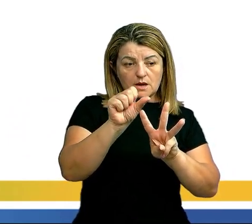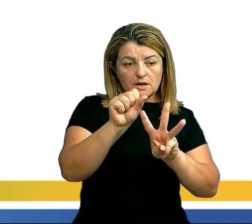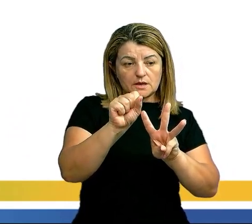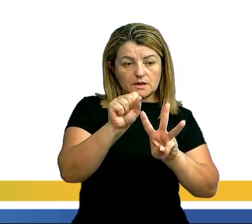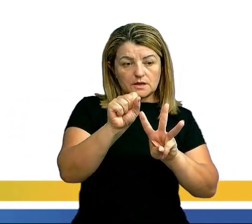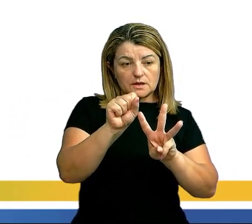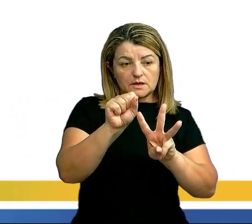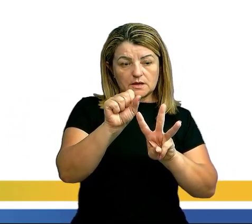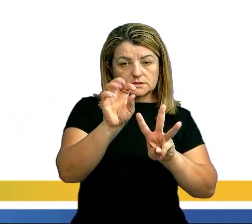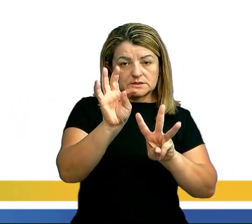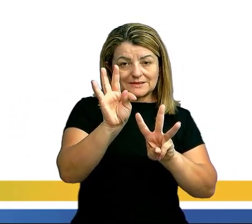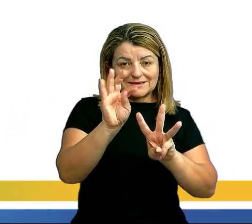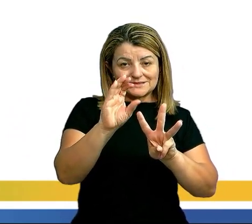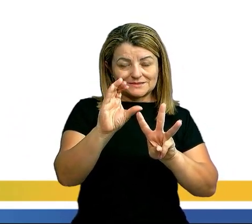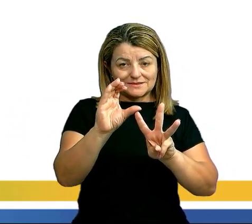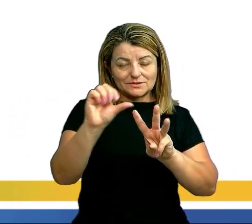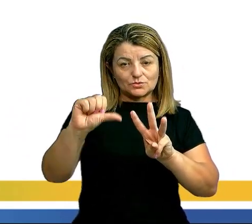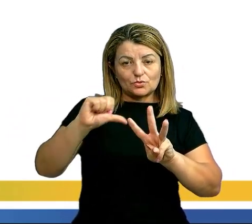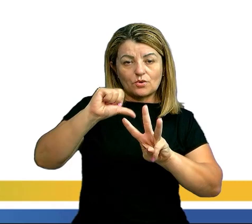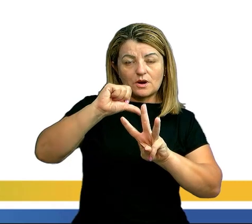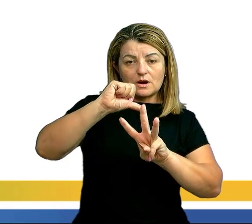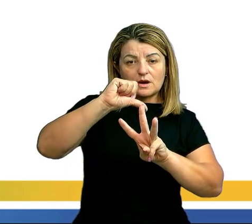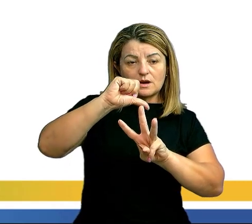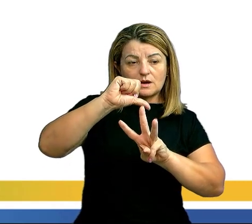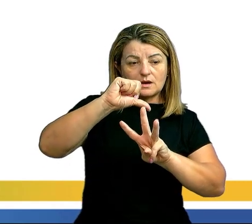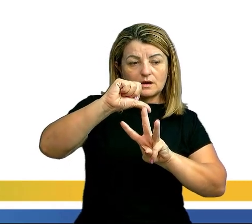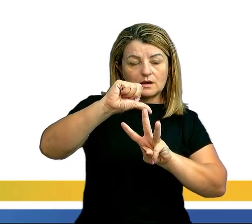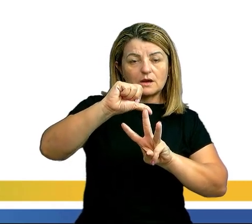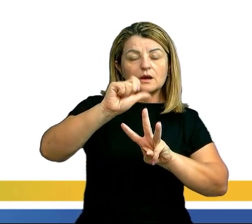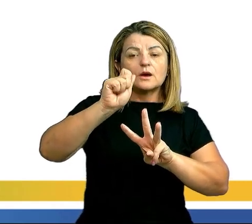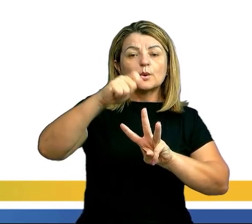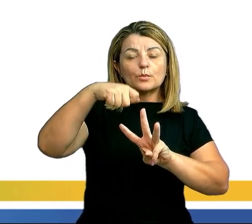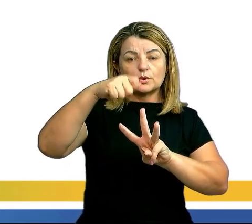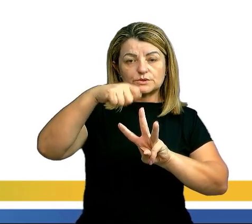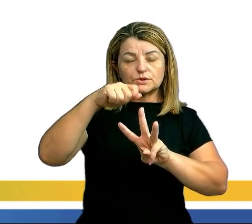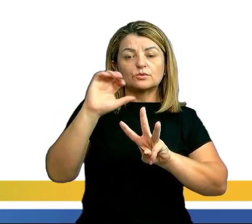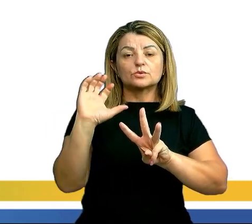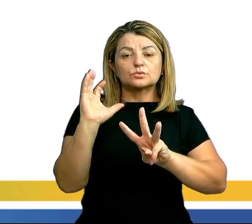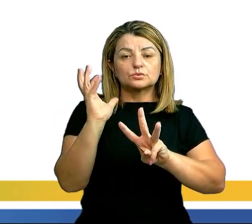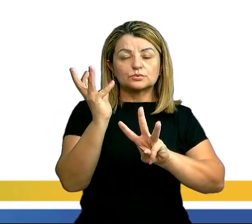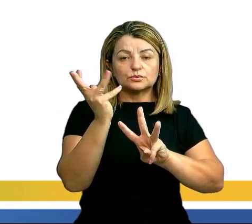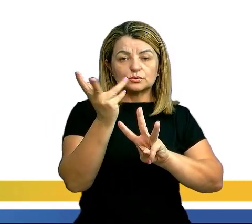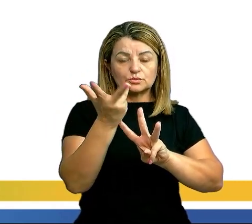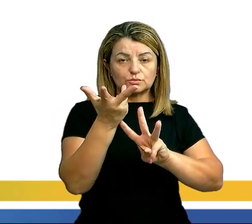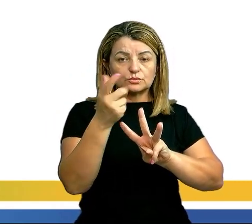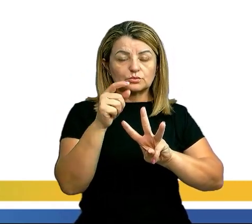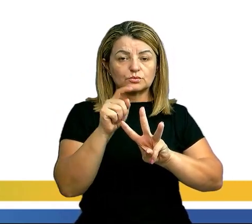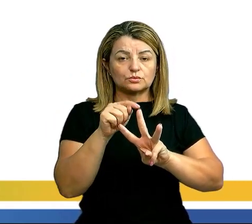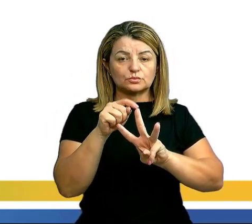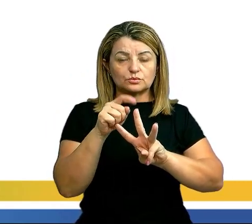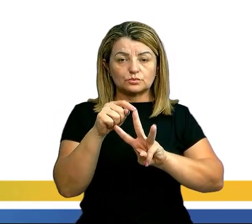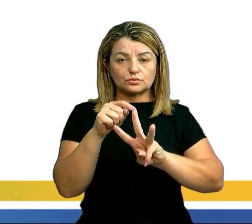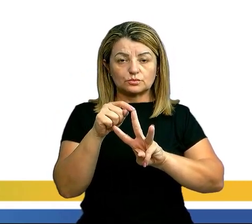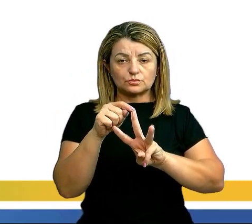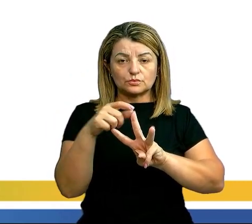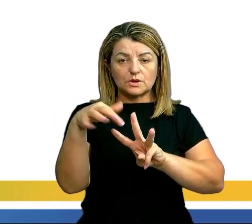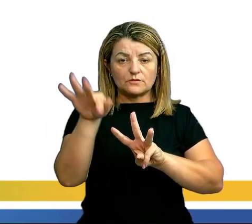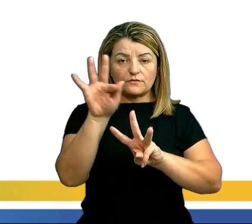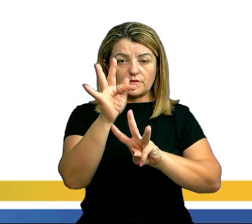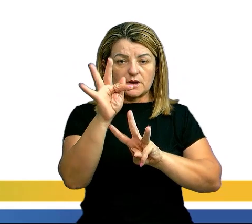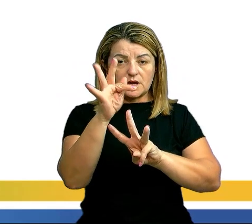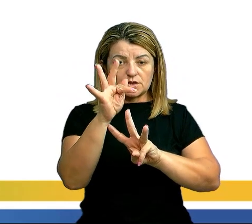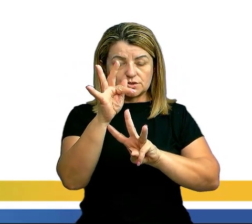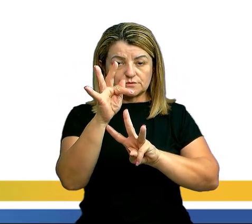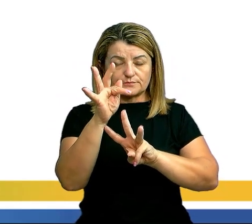5, fazendo essa conversão de temperatura, a gente pode chegar no resultado equivalente em temperaturas Fahrenheit.